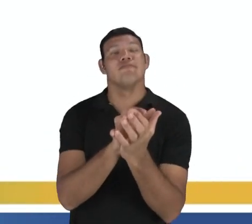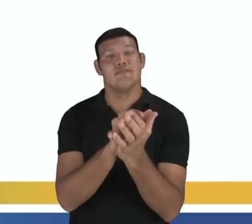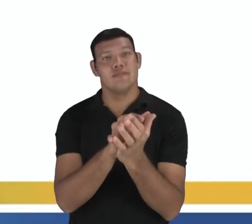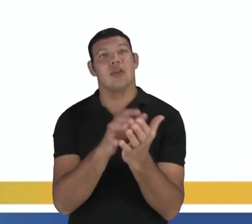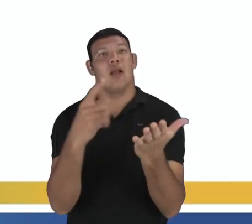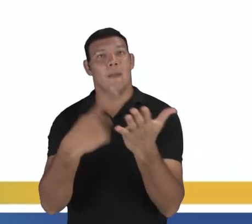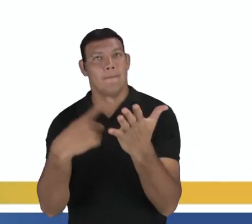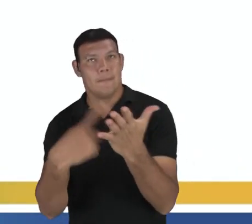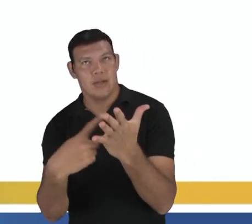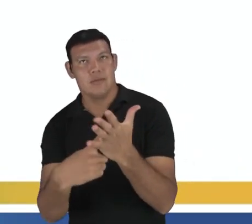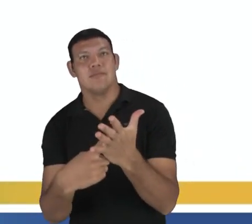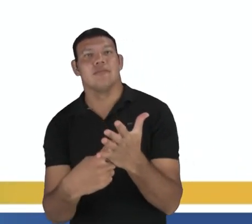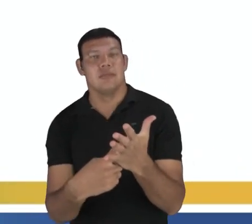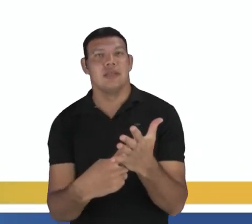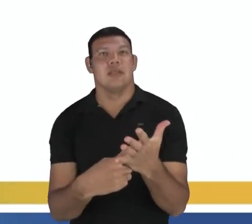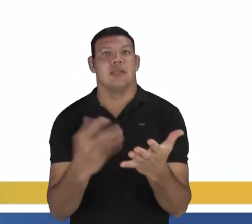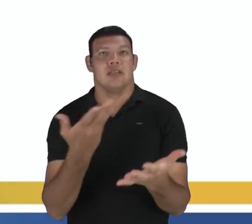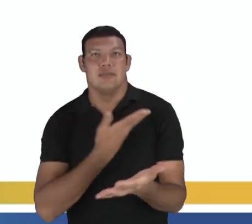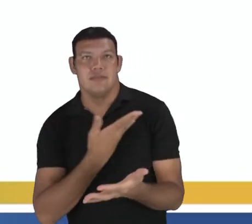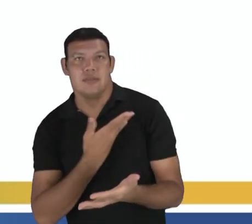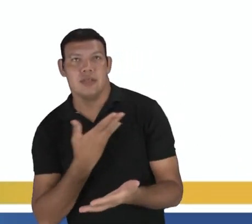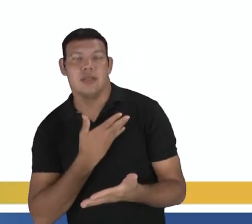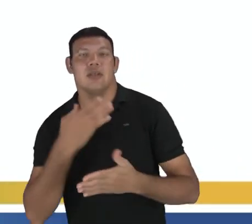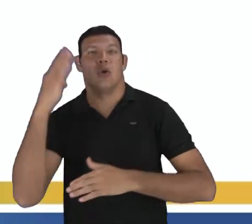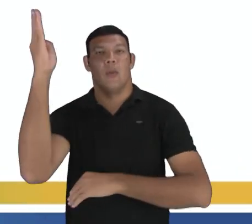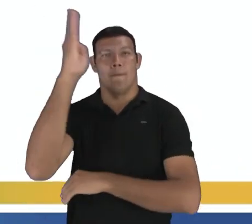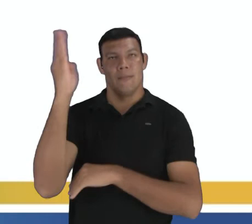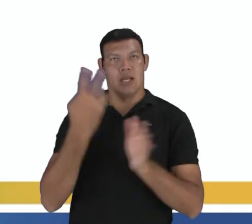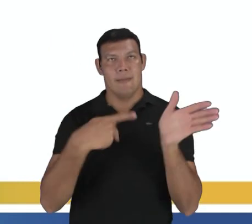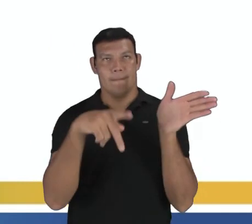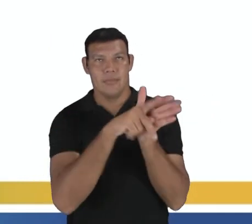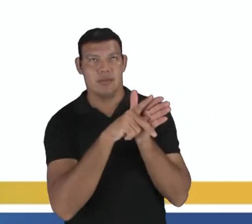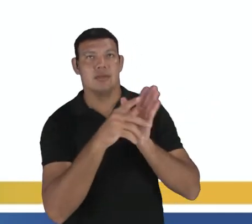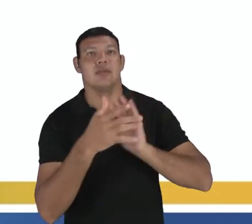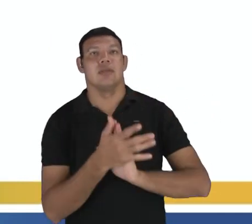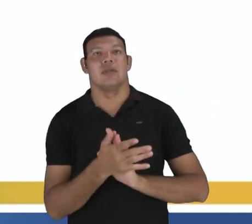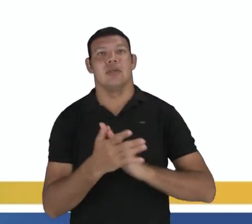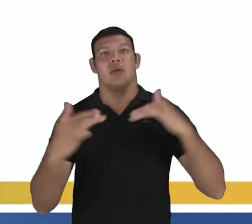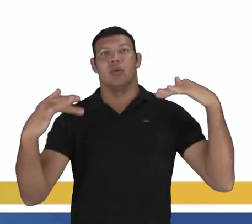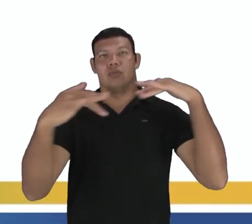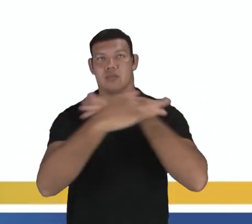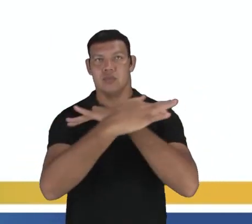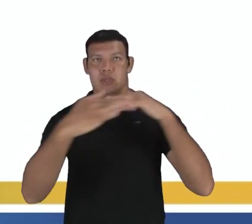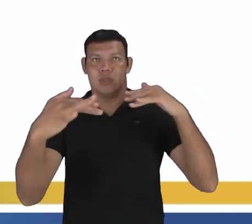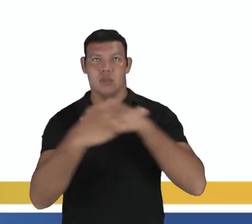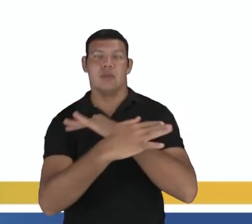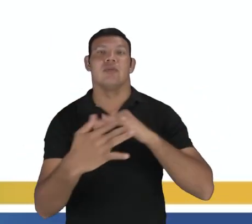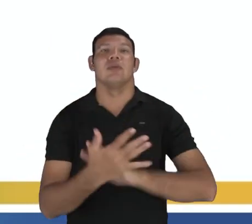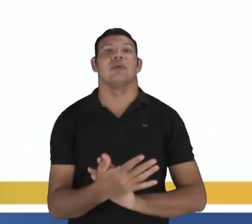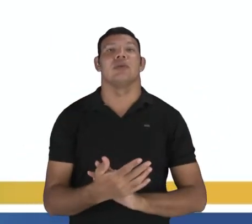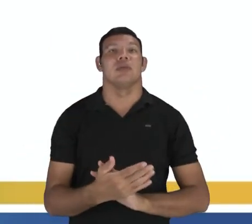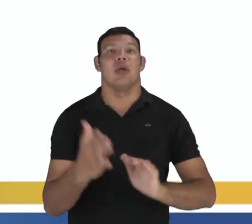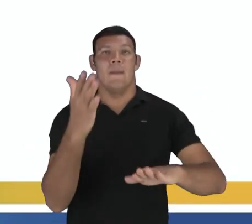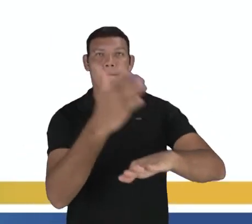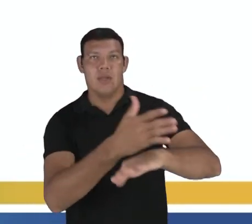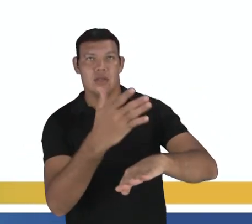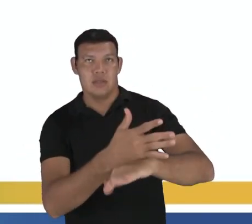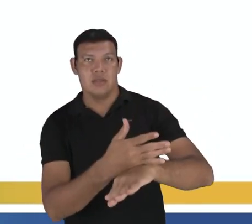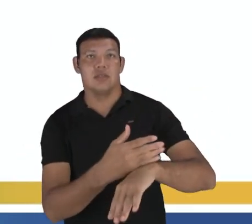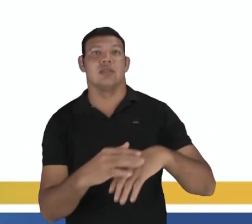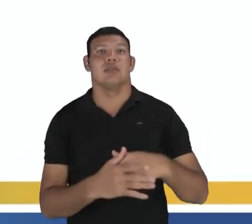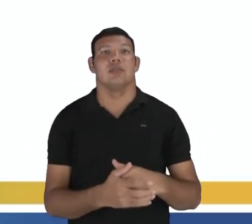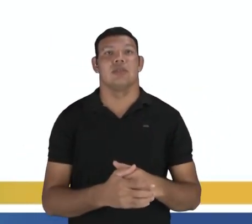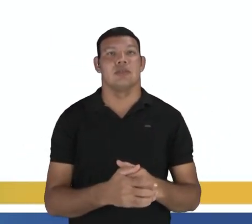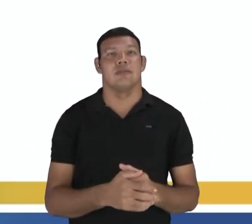os brasileiros, né? Dentro desse quesito, a gente tem uma modernização e urbanização de Pernambuco, né? O embelezamento